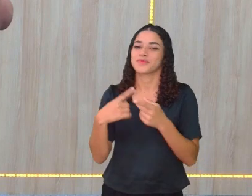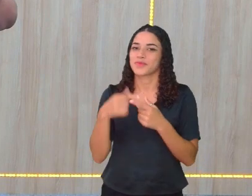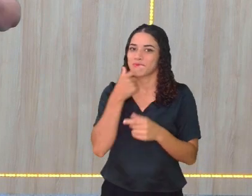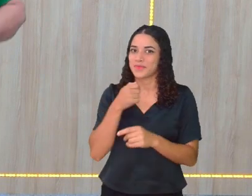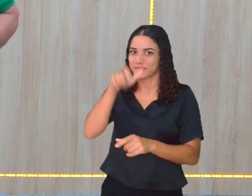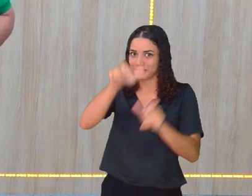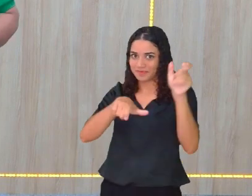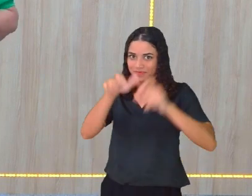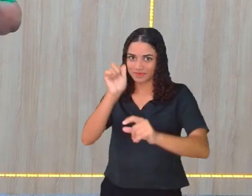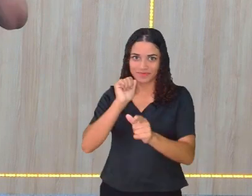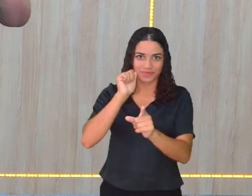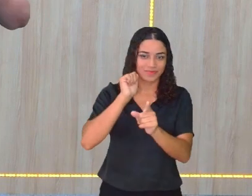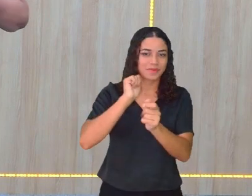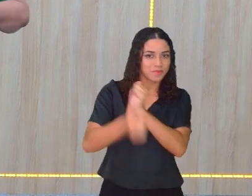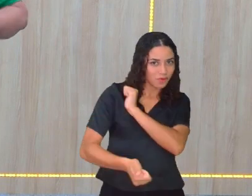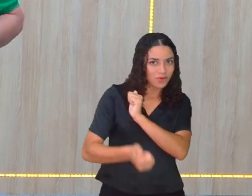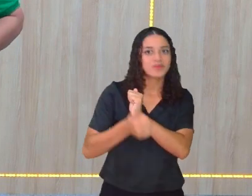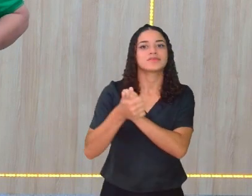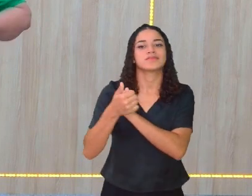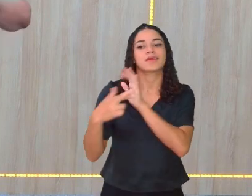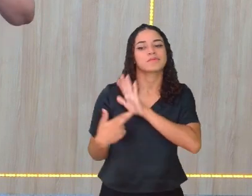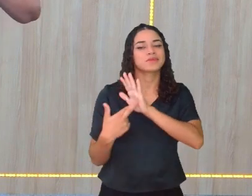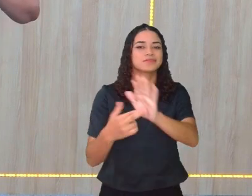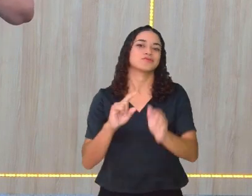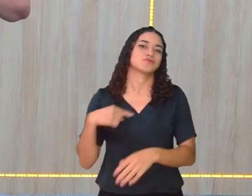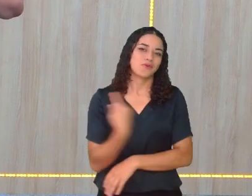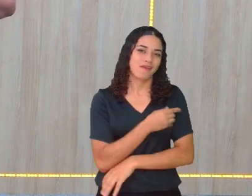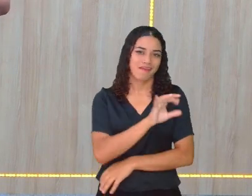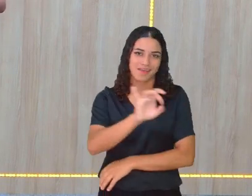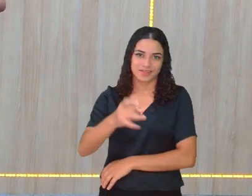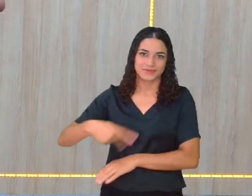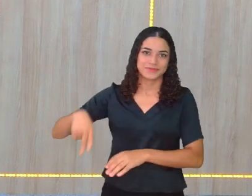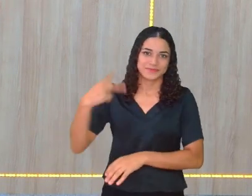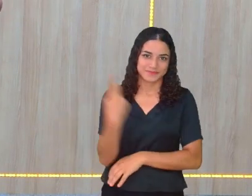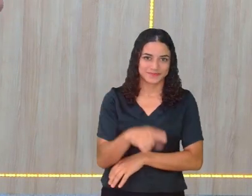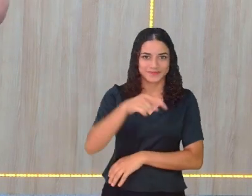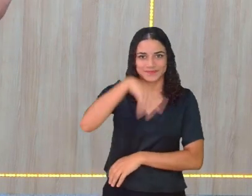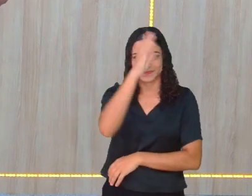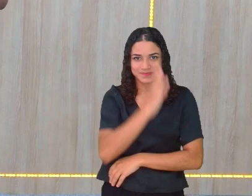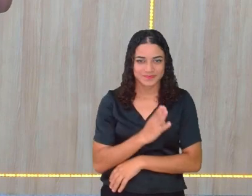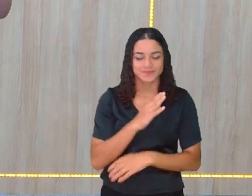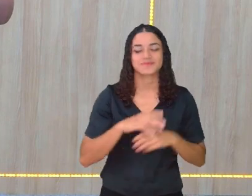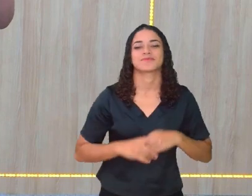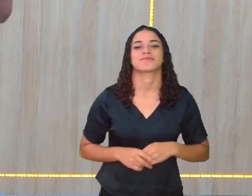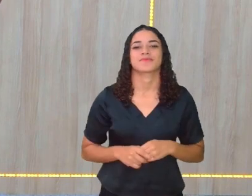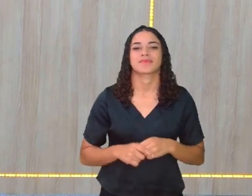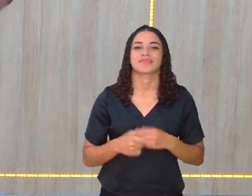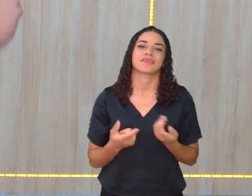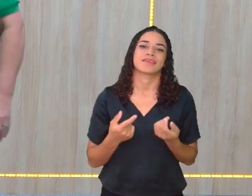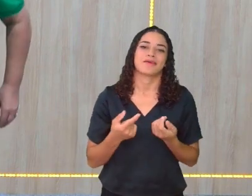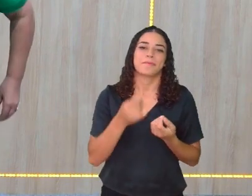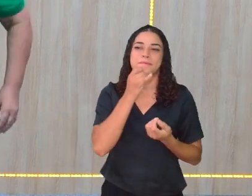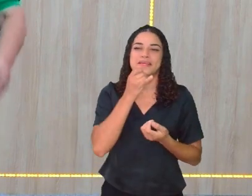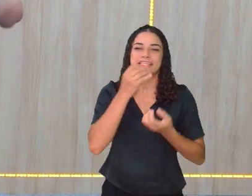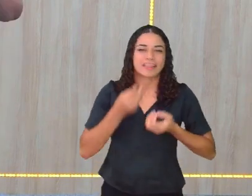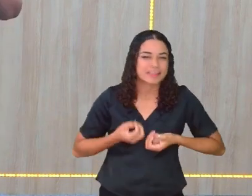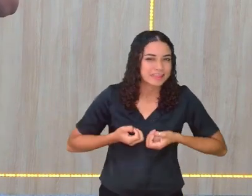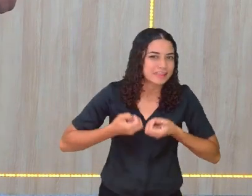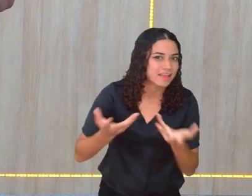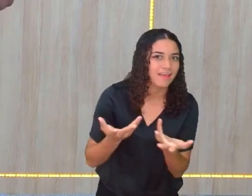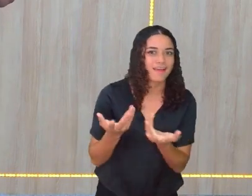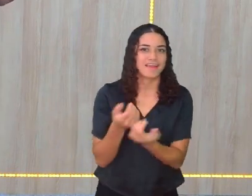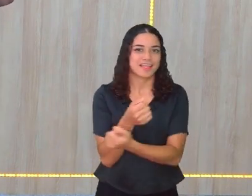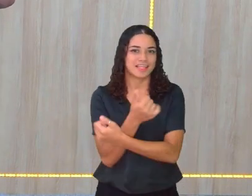nos representando, representando cada um dos brasileiros que estão aqui, ó, mandando uma boa energia,